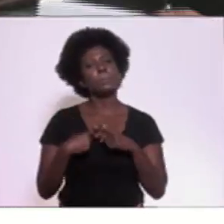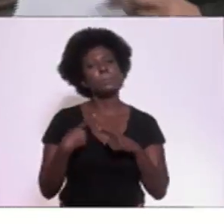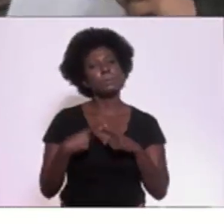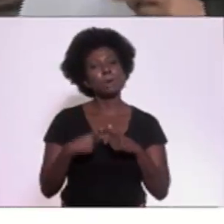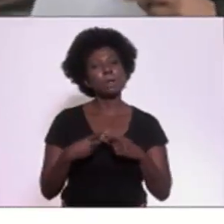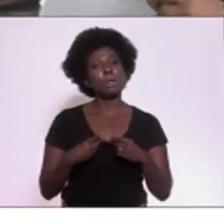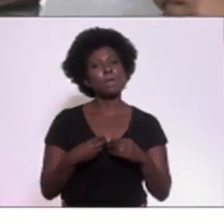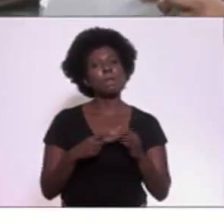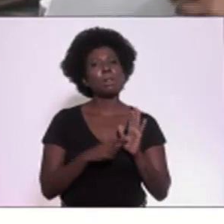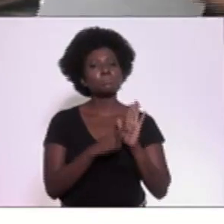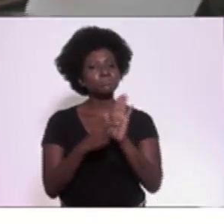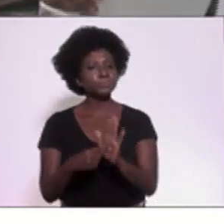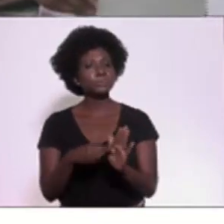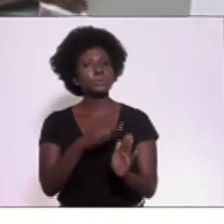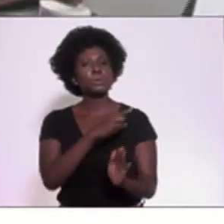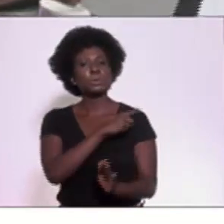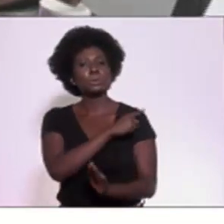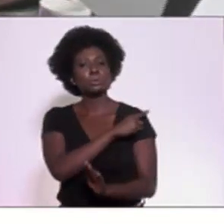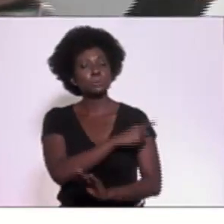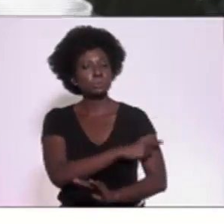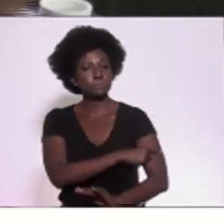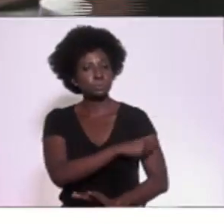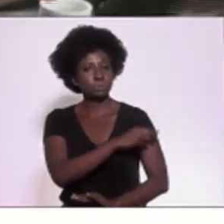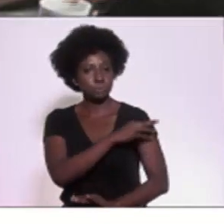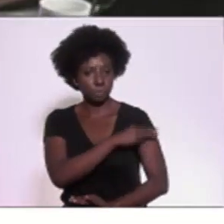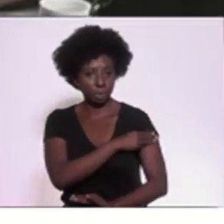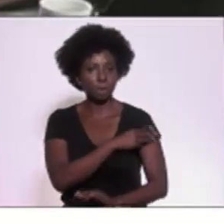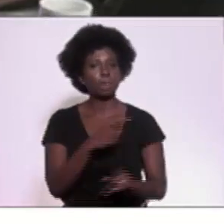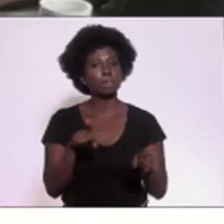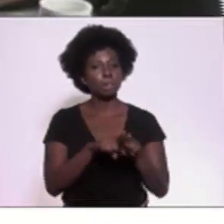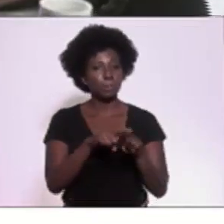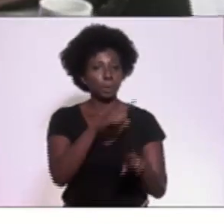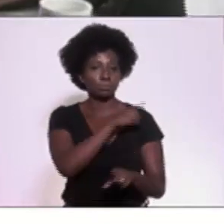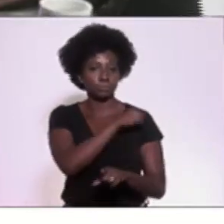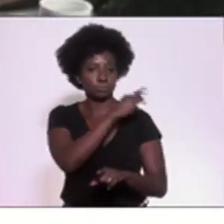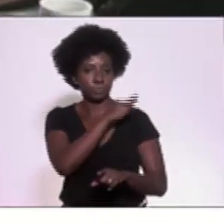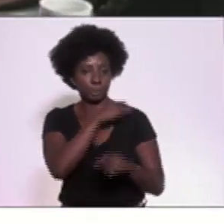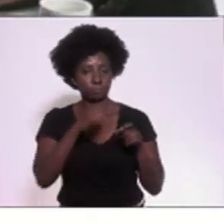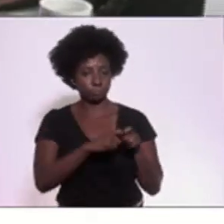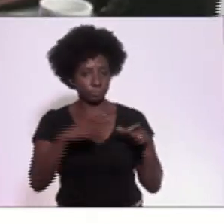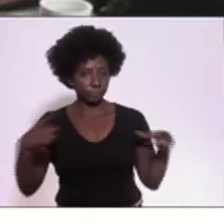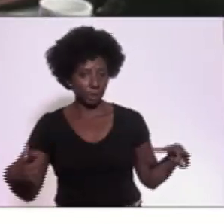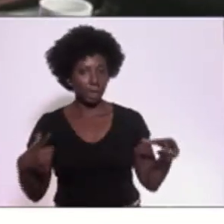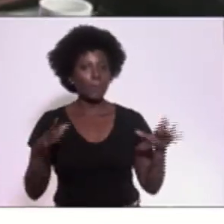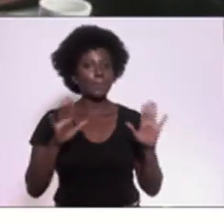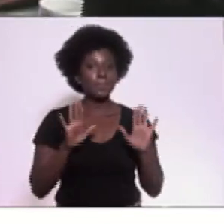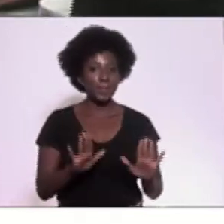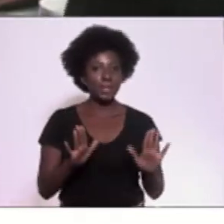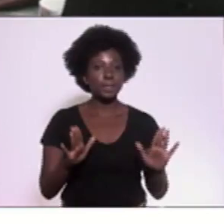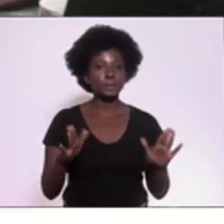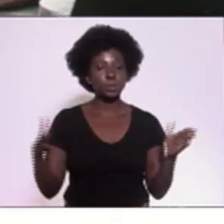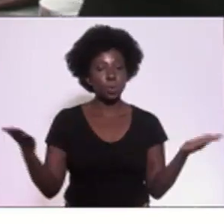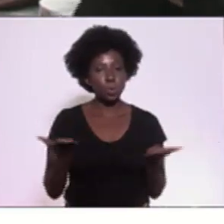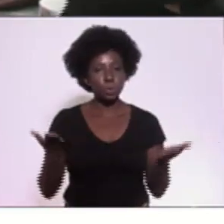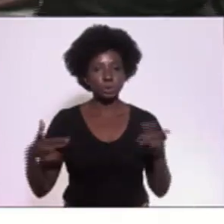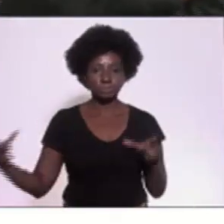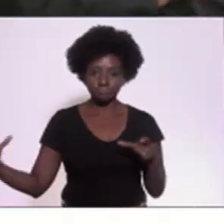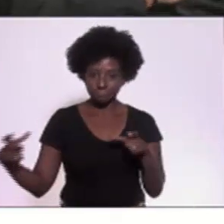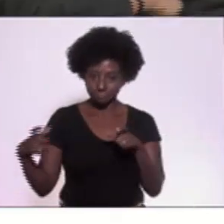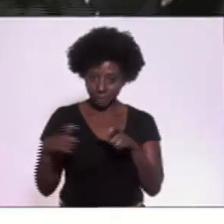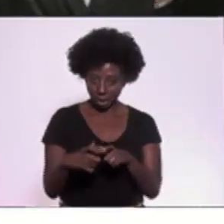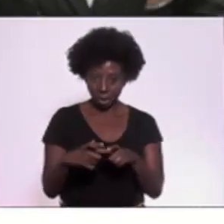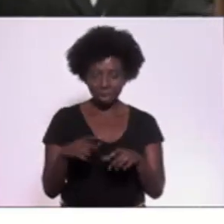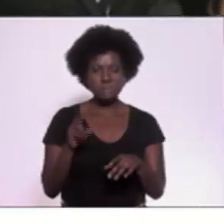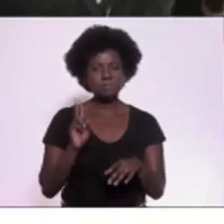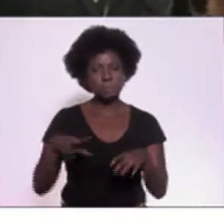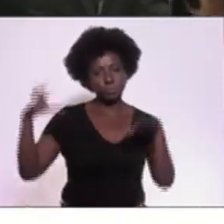que quer ampliar para oferecer também o ensino médio. Só que atualmente tem uma sede pequena que se alaga durante o